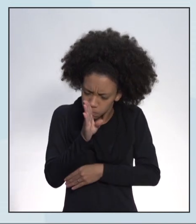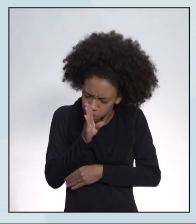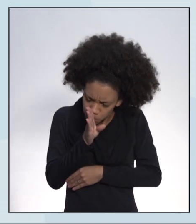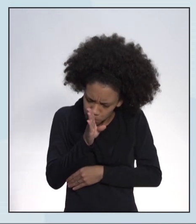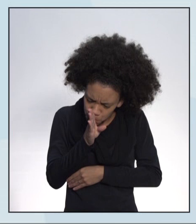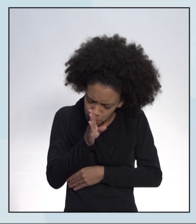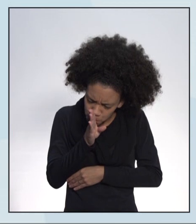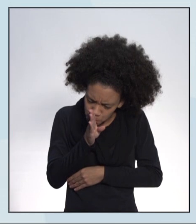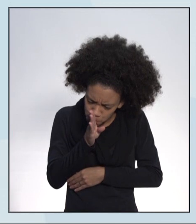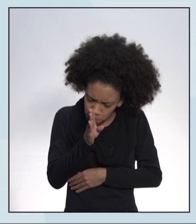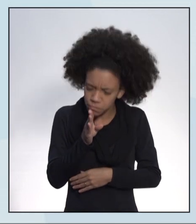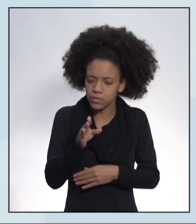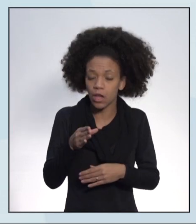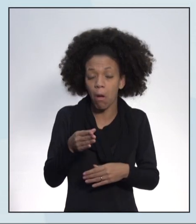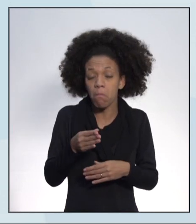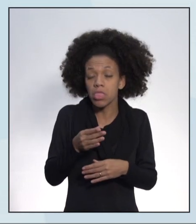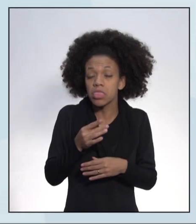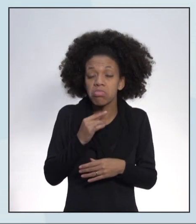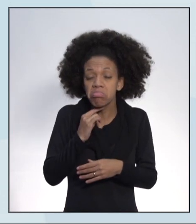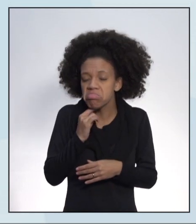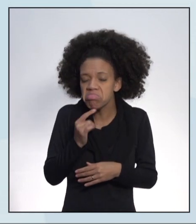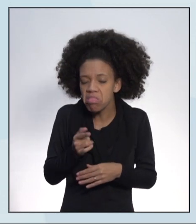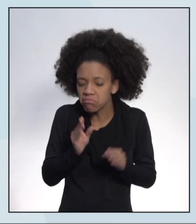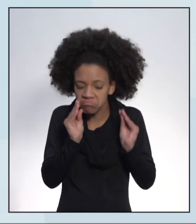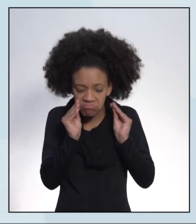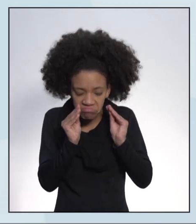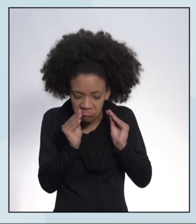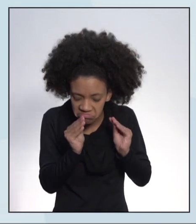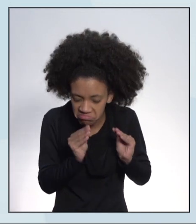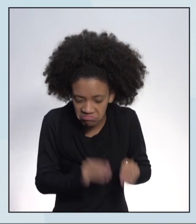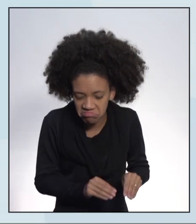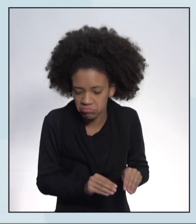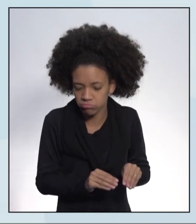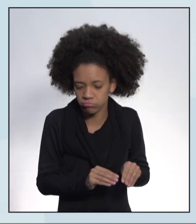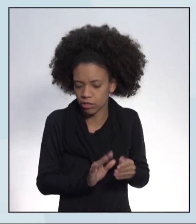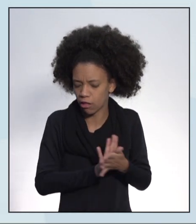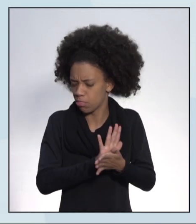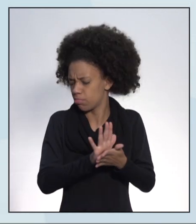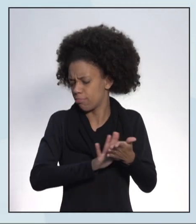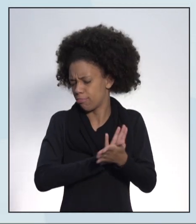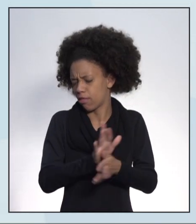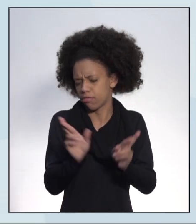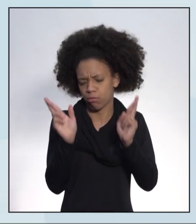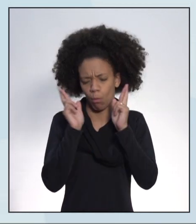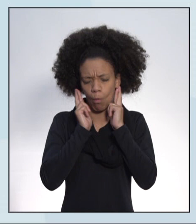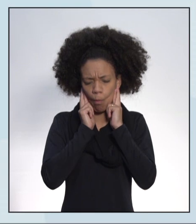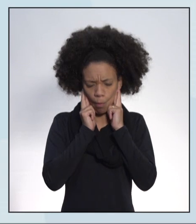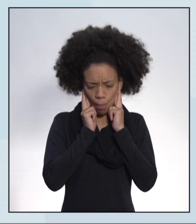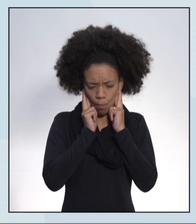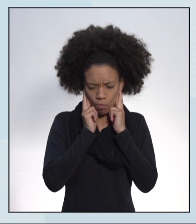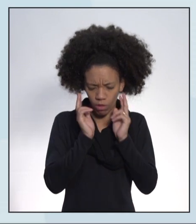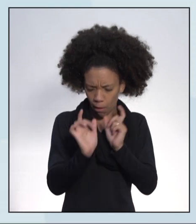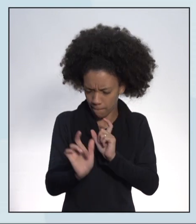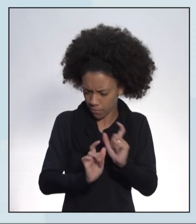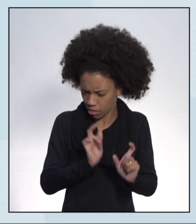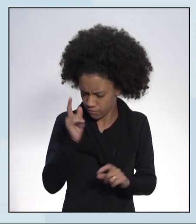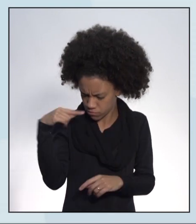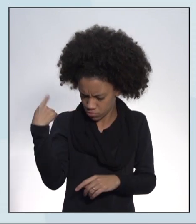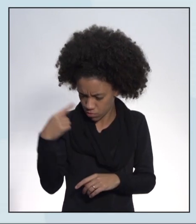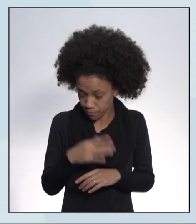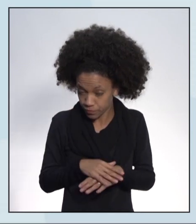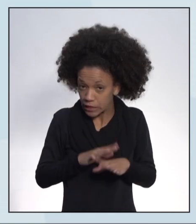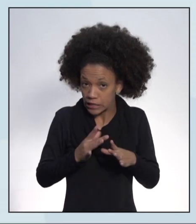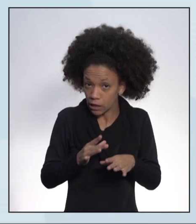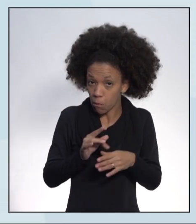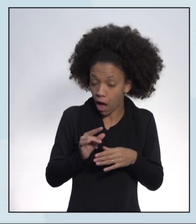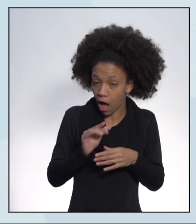e ativa, como quem a faz, e não por ali ouvir palavras loucas. A agulha, vendo que ela